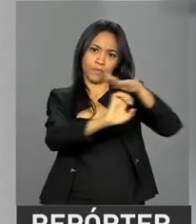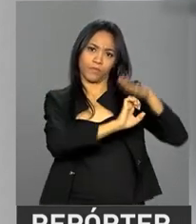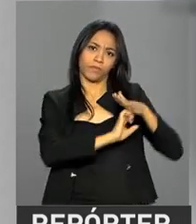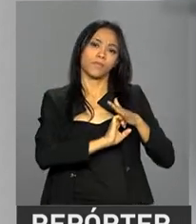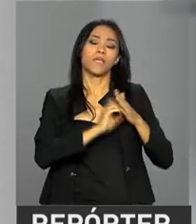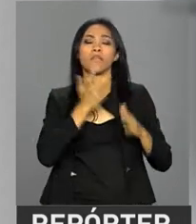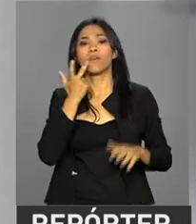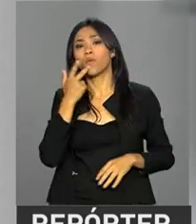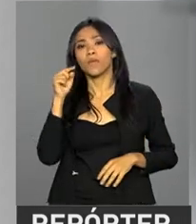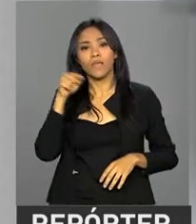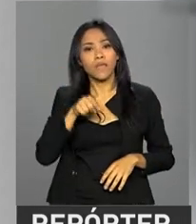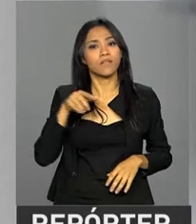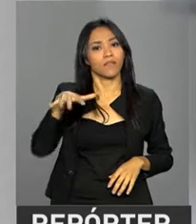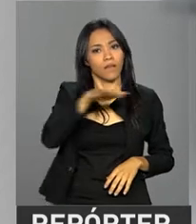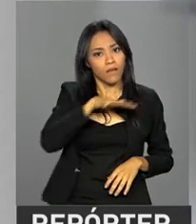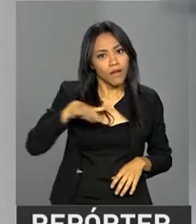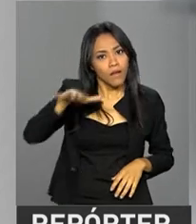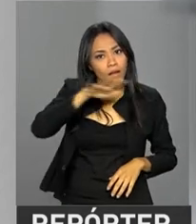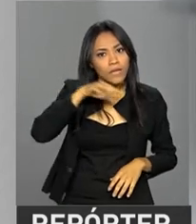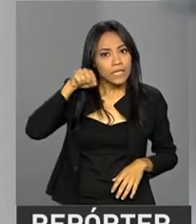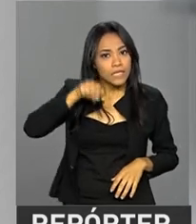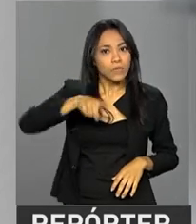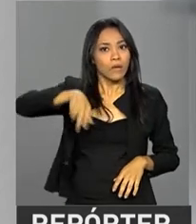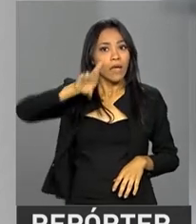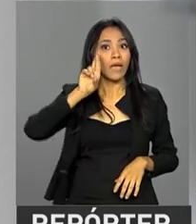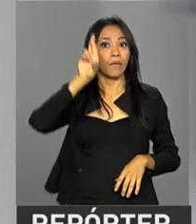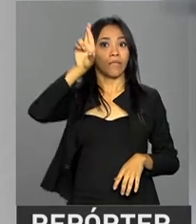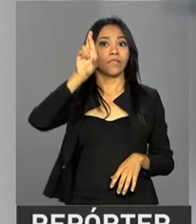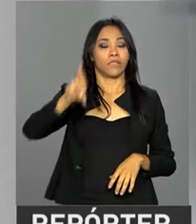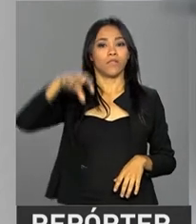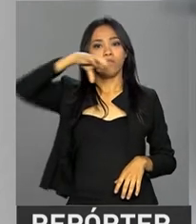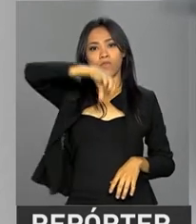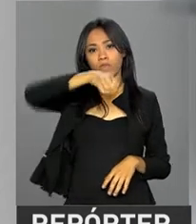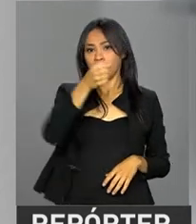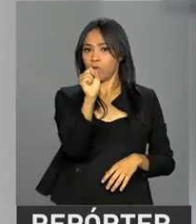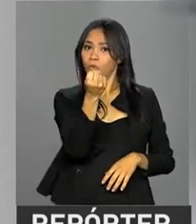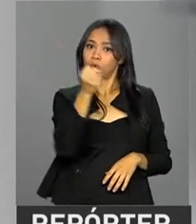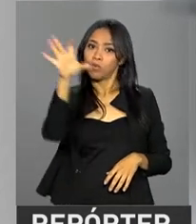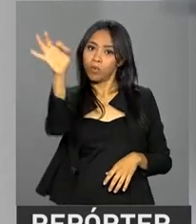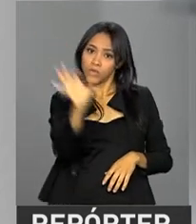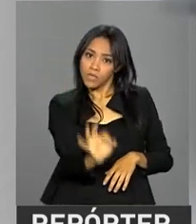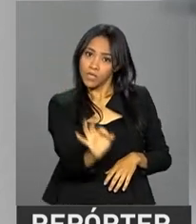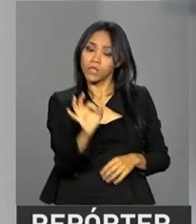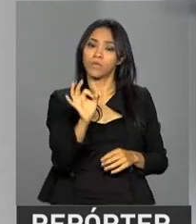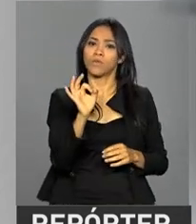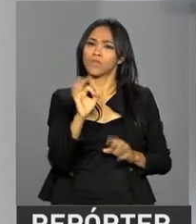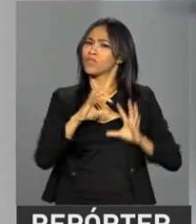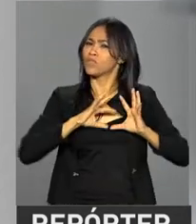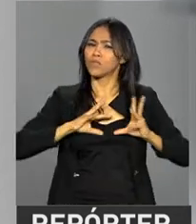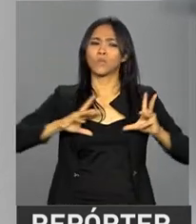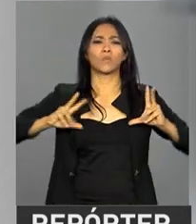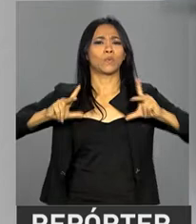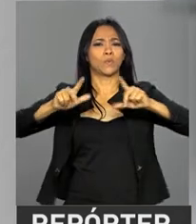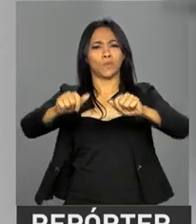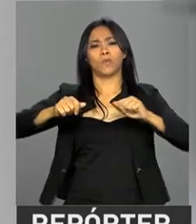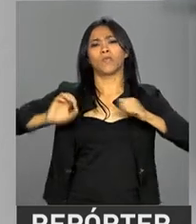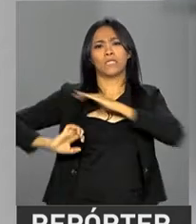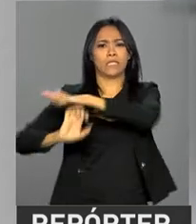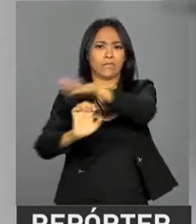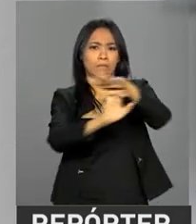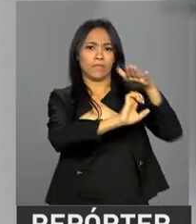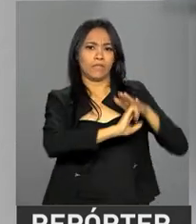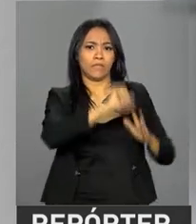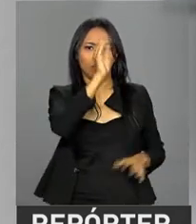os micro e pequenos empresários representam 98% do total do conjunto das empresas brasileiras respondem por mais de